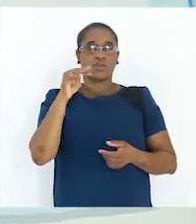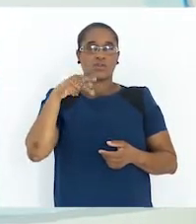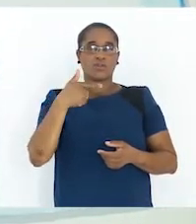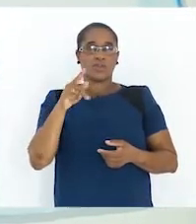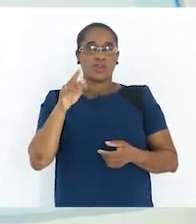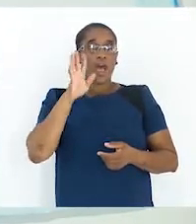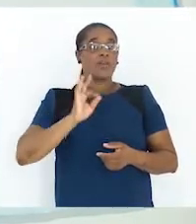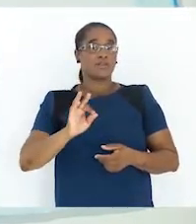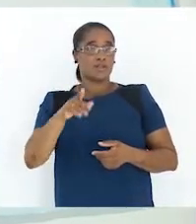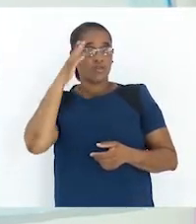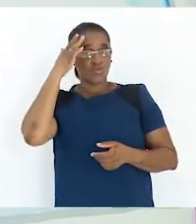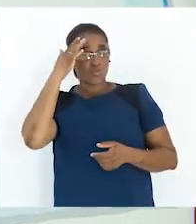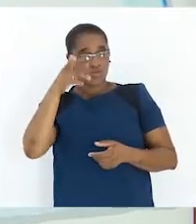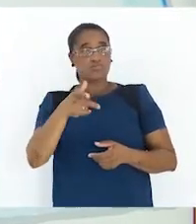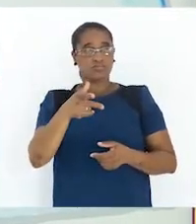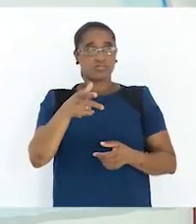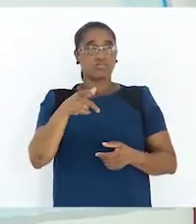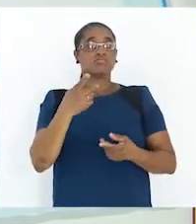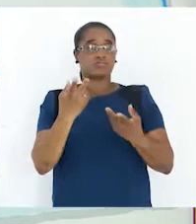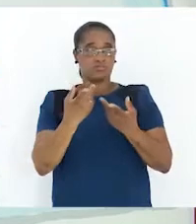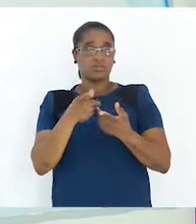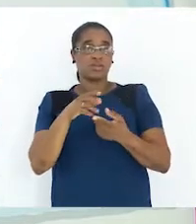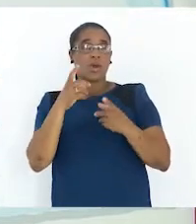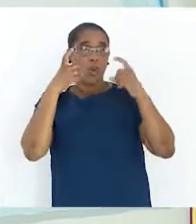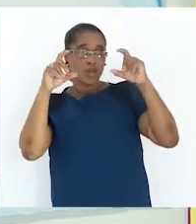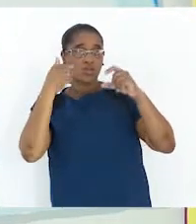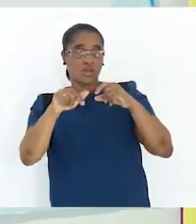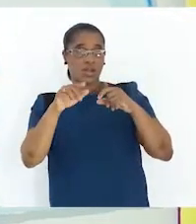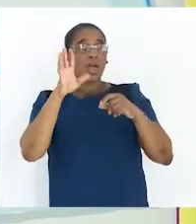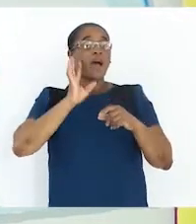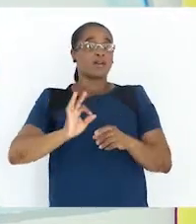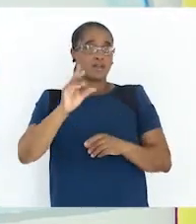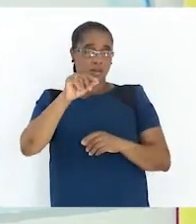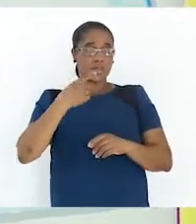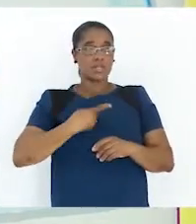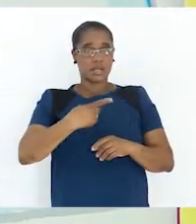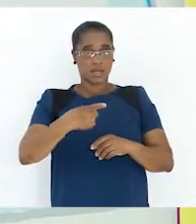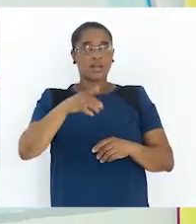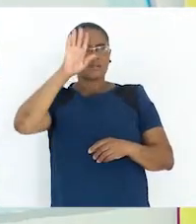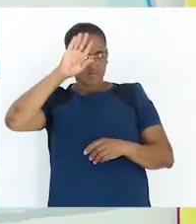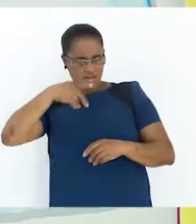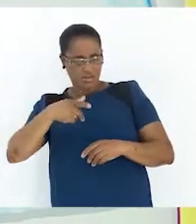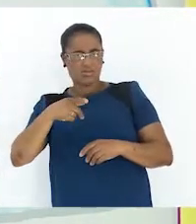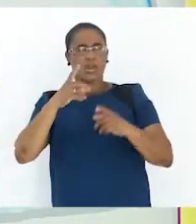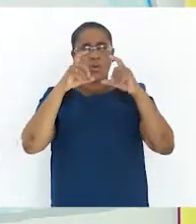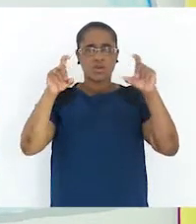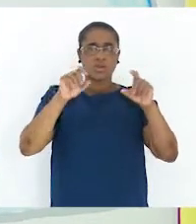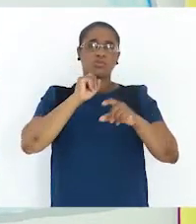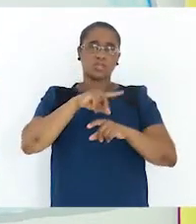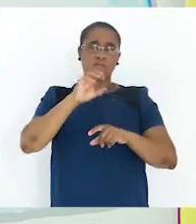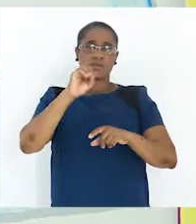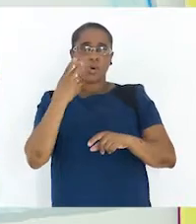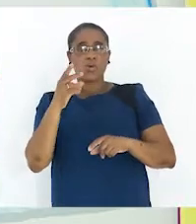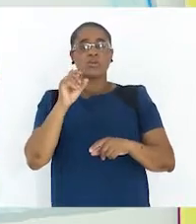de soluções que a equação tem e assim também será, nós saberemos se a equação é possível ou impossível em